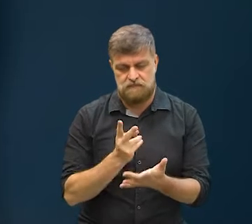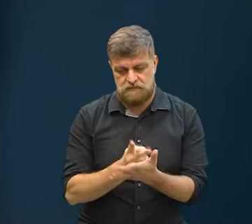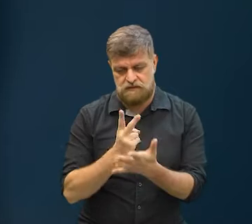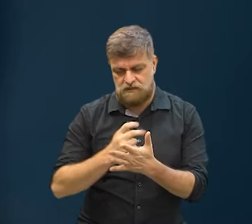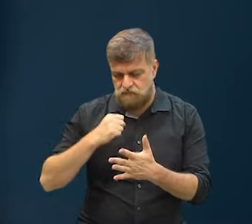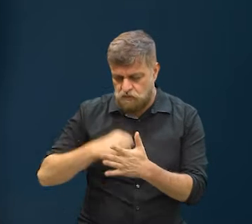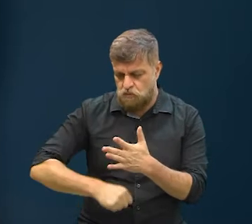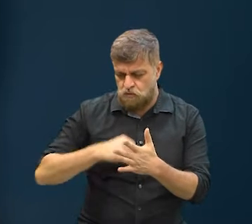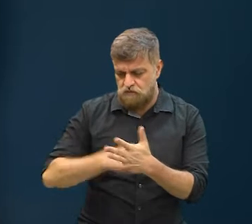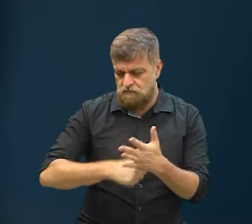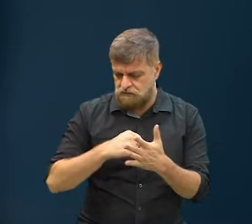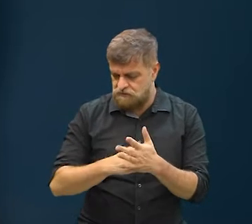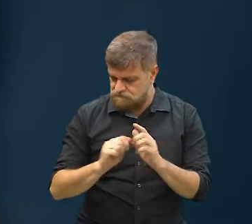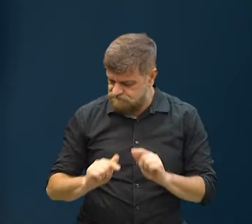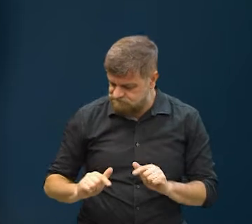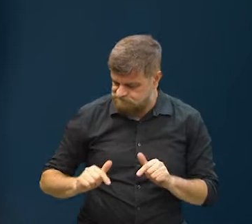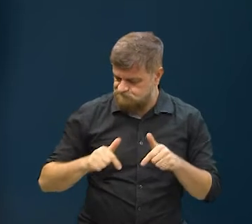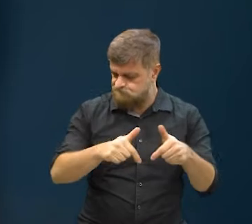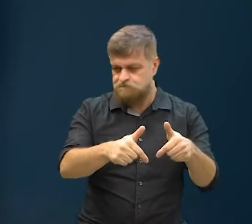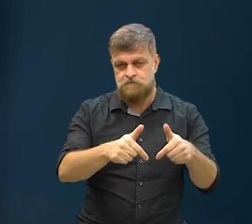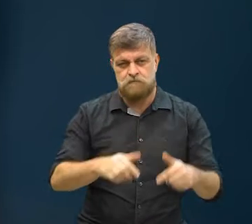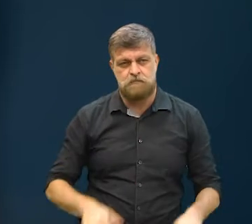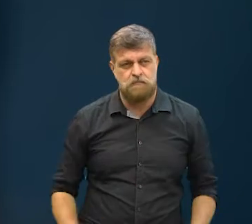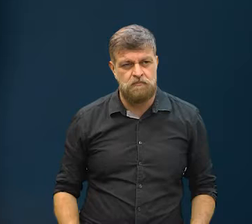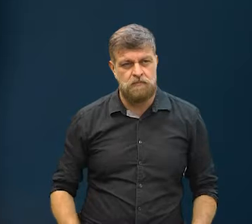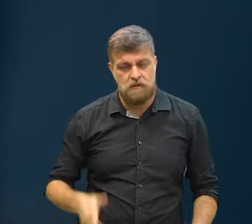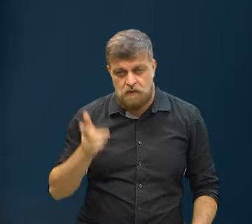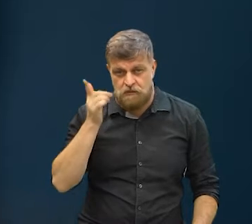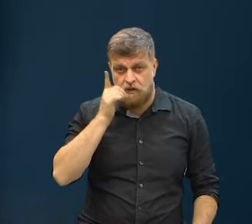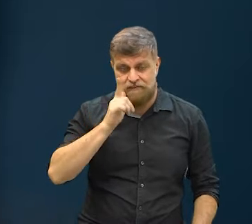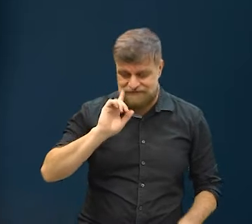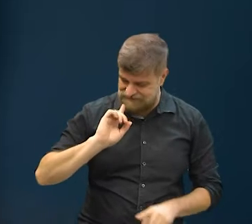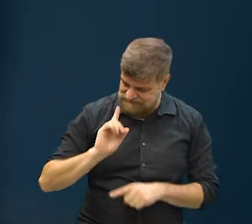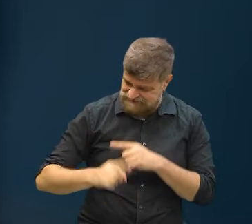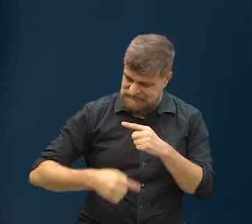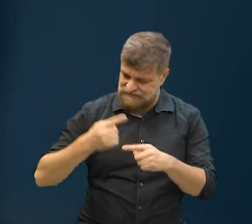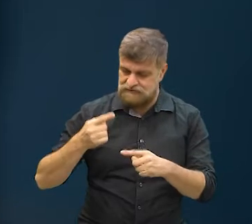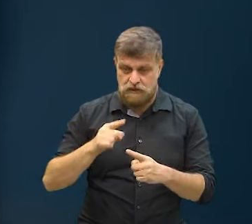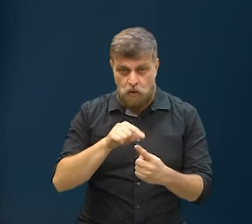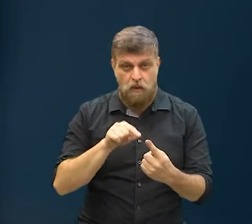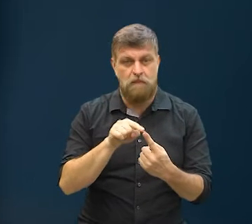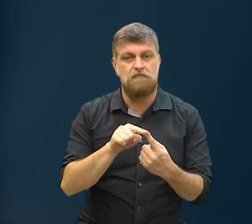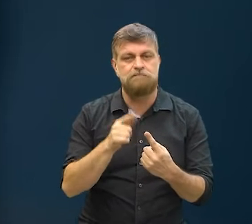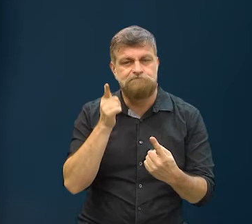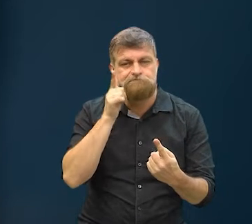sempre lutei, sempre corri atrás, sempre fiz tudo para poder alcançar o meu